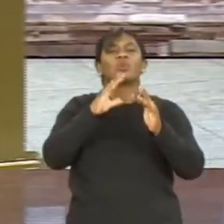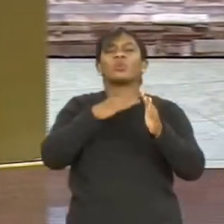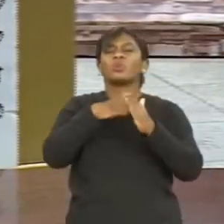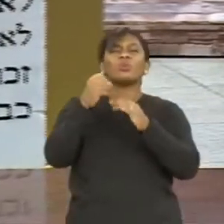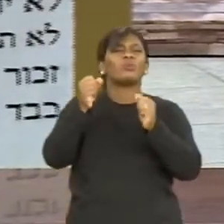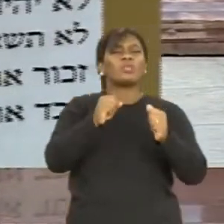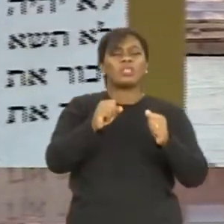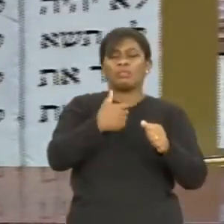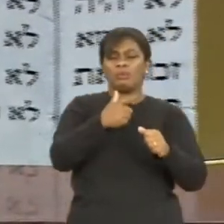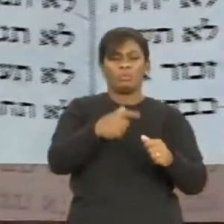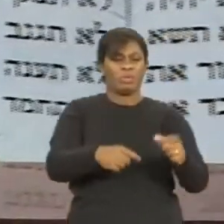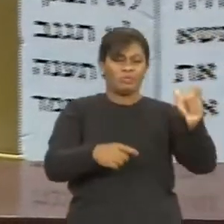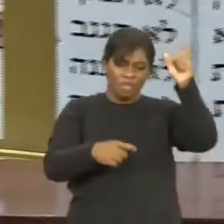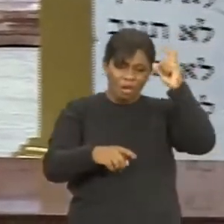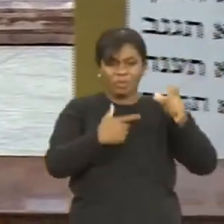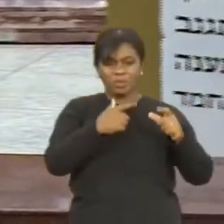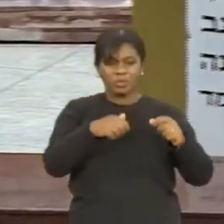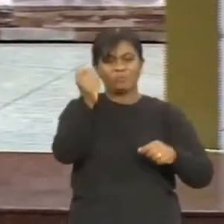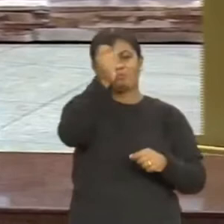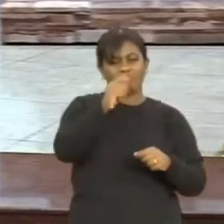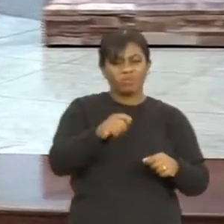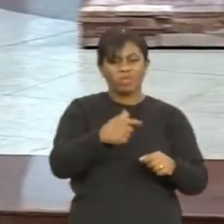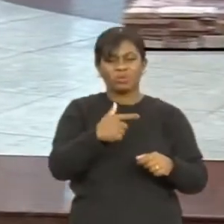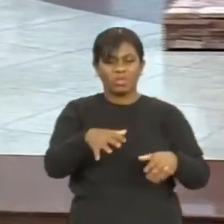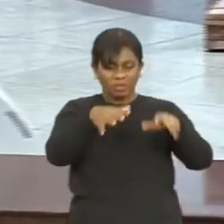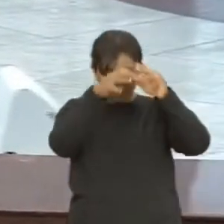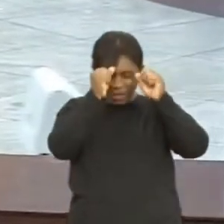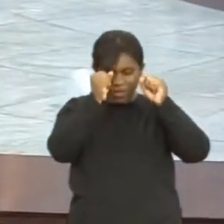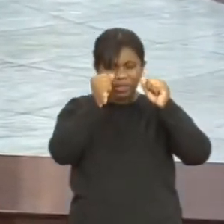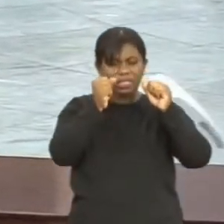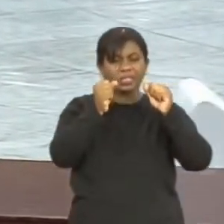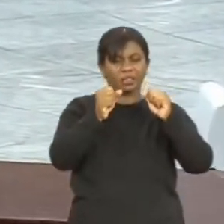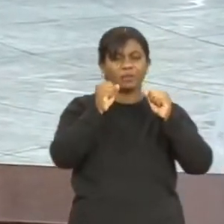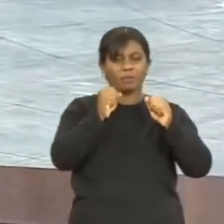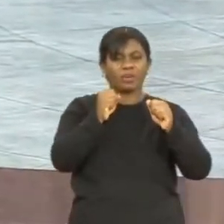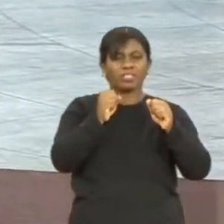não tem doença, não tem nada que resista ao nome de Jesus na vida de quem crê.